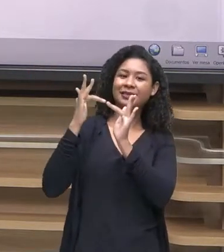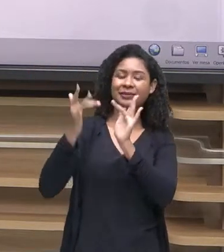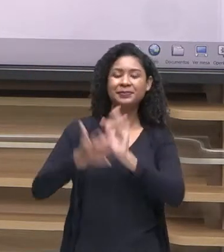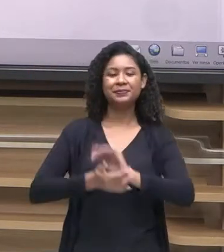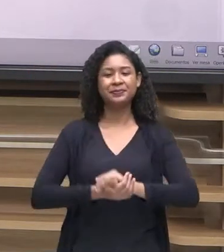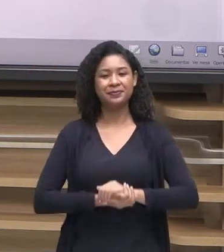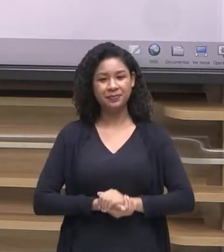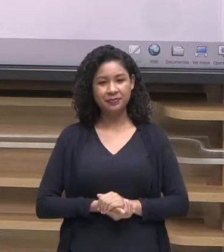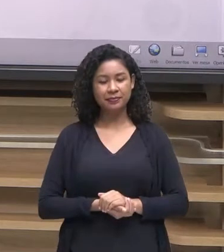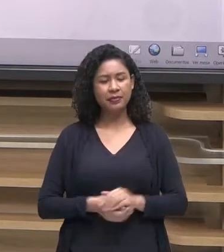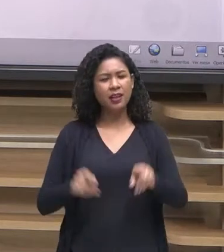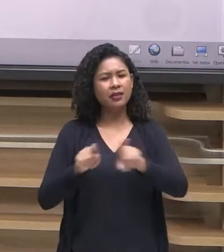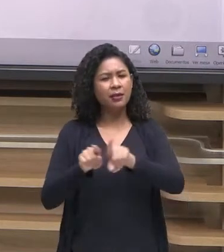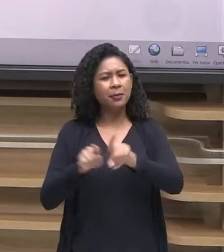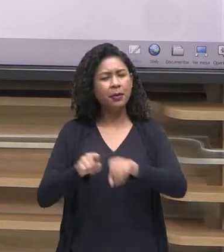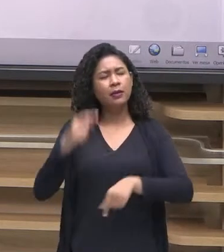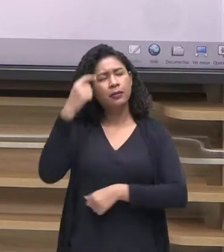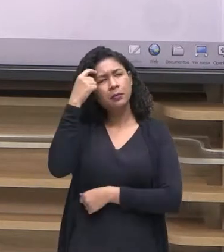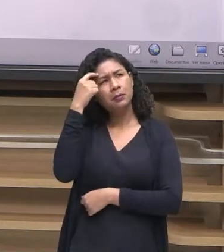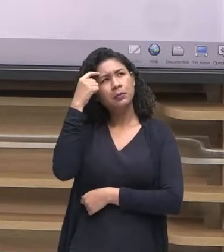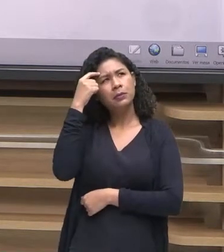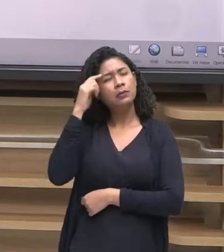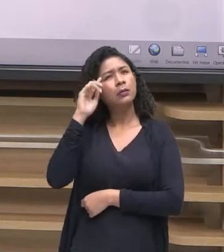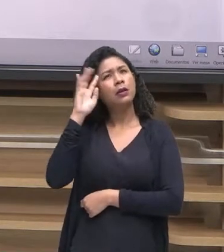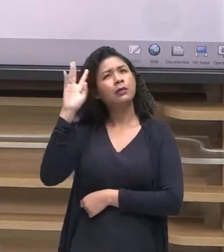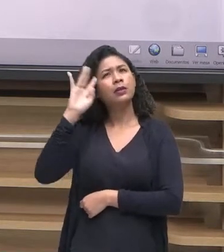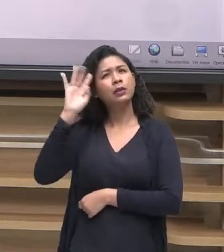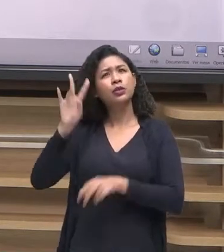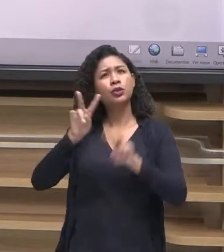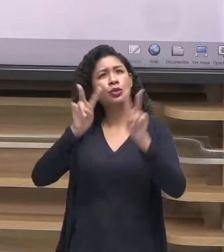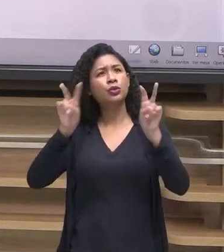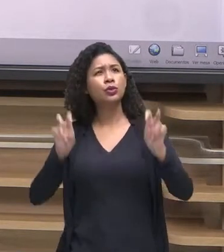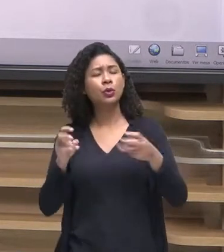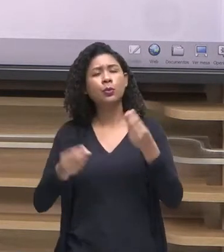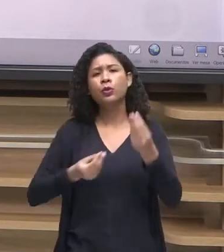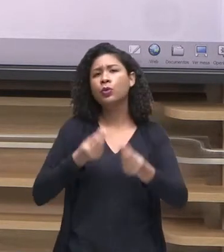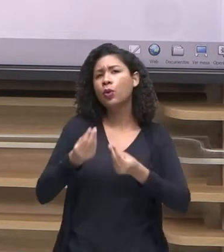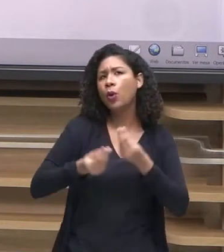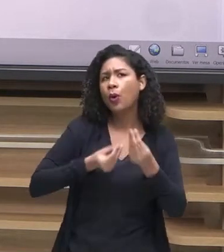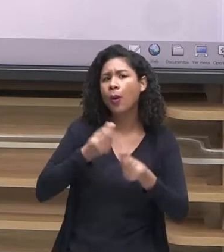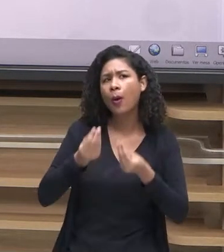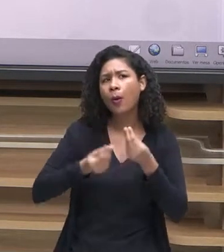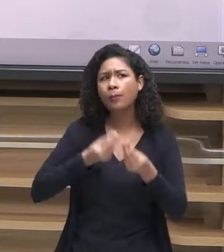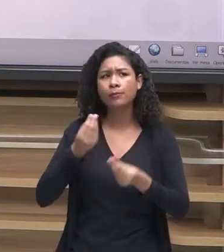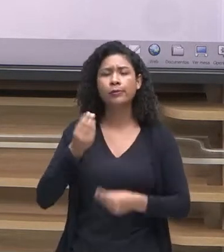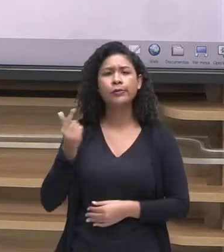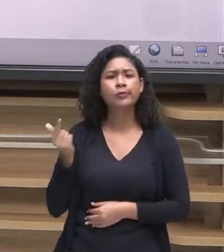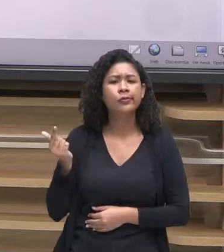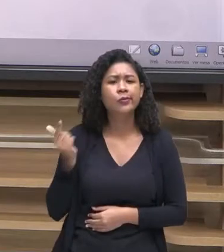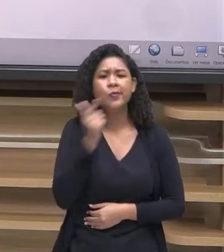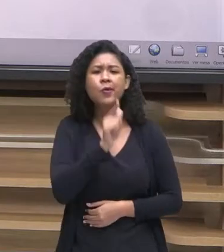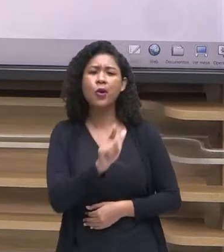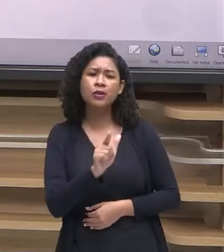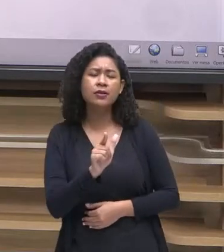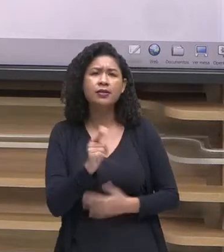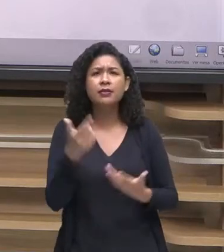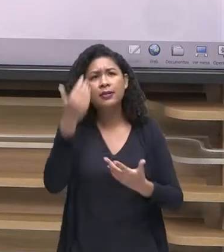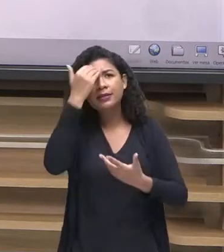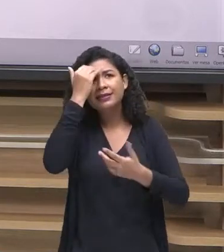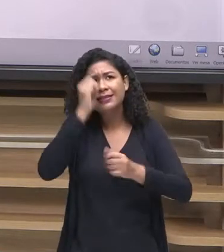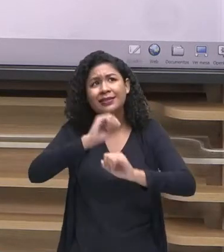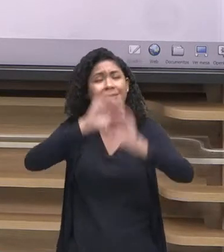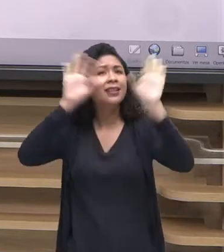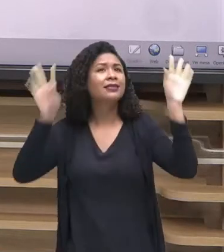tempo pensar que caminhos nós temos para acessar, para entender isso.